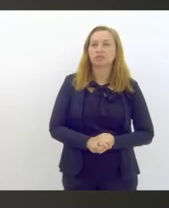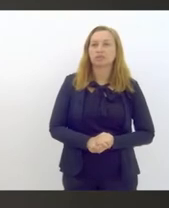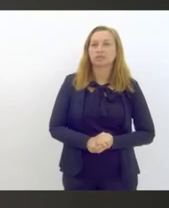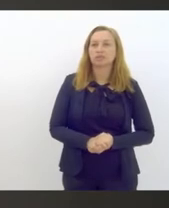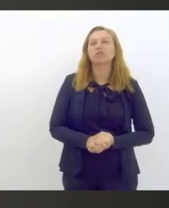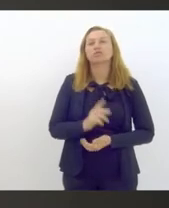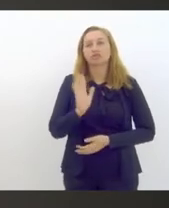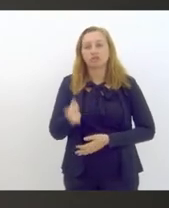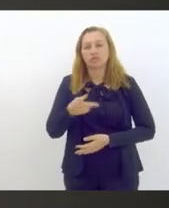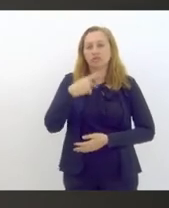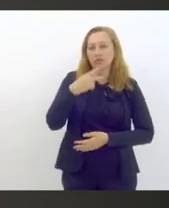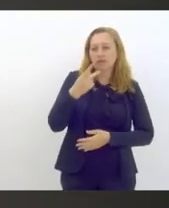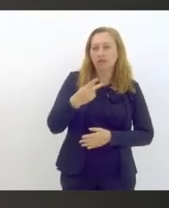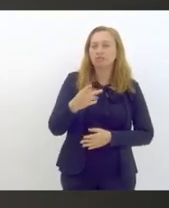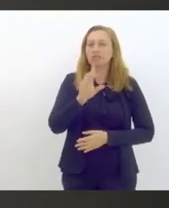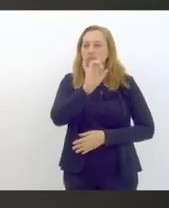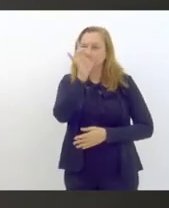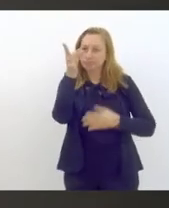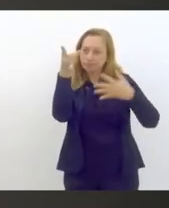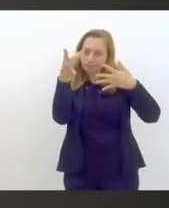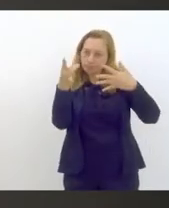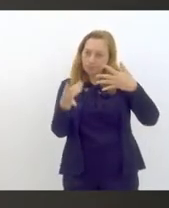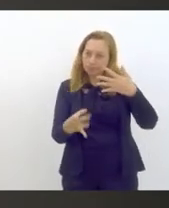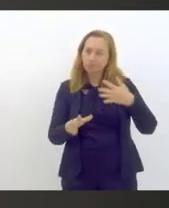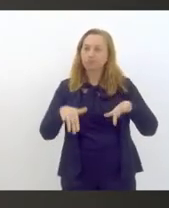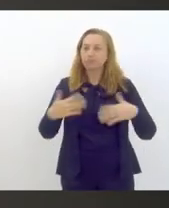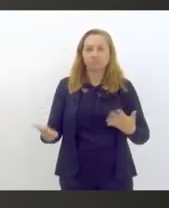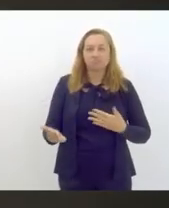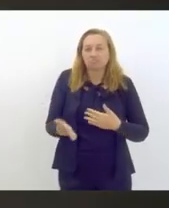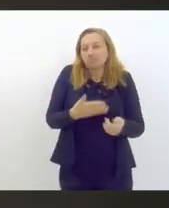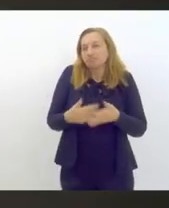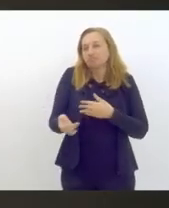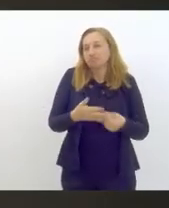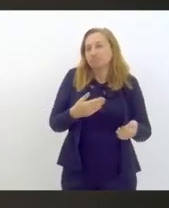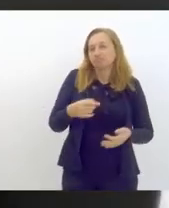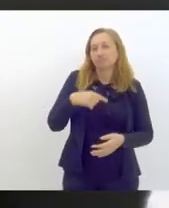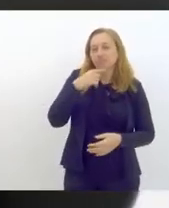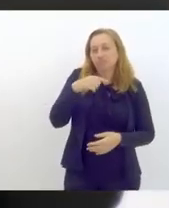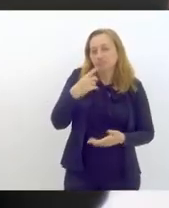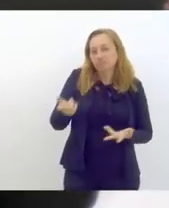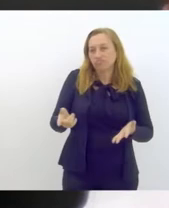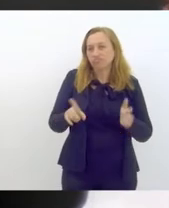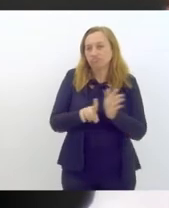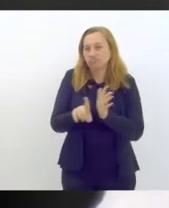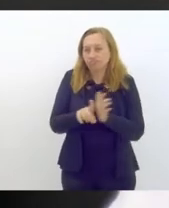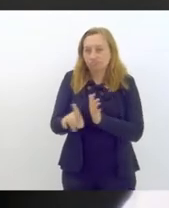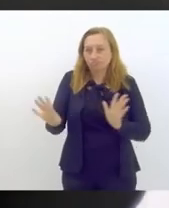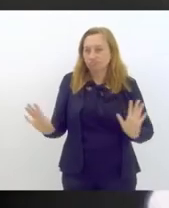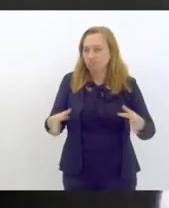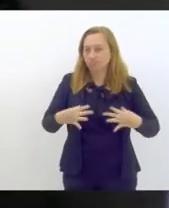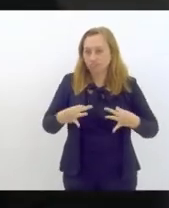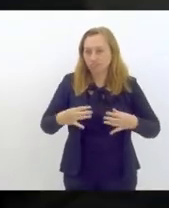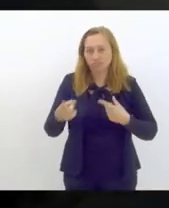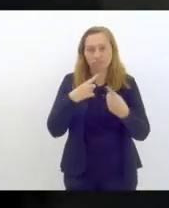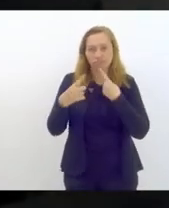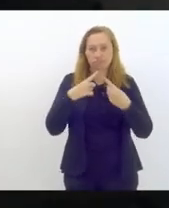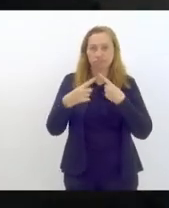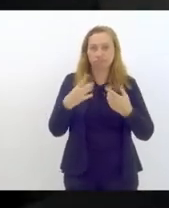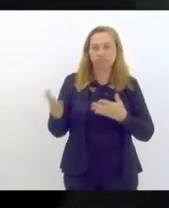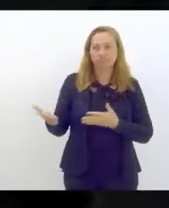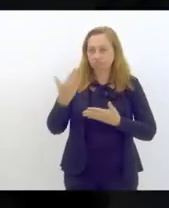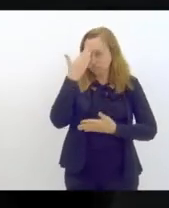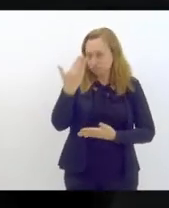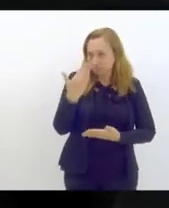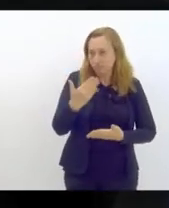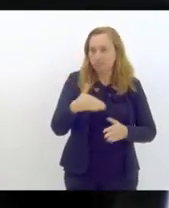Já falei amplamente sobre cada uma delas. Qualquer dúvida agora a gente vai abrir para perguntas. Isso aí faz parte do processo, para discussão. Mas só queria